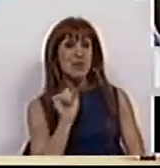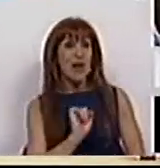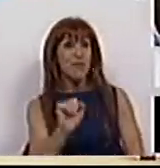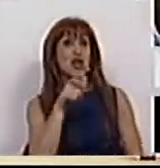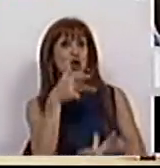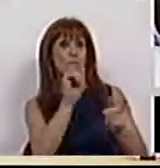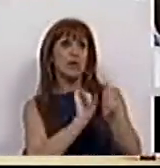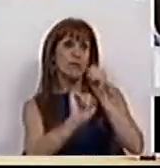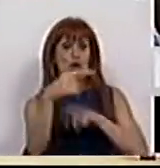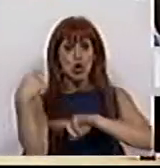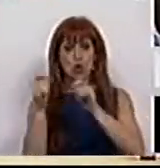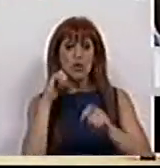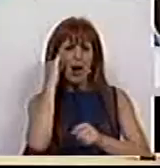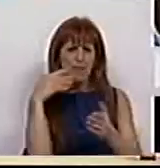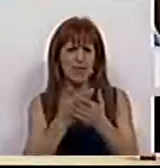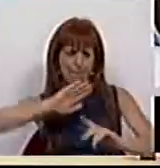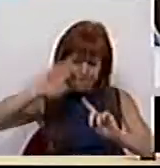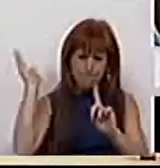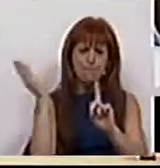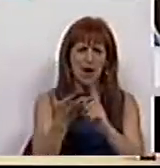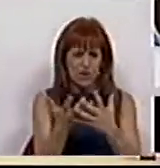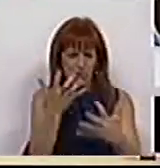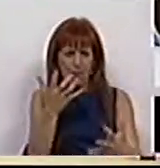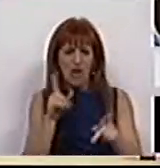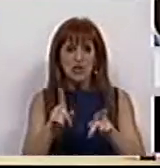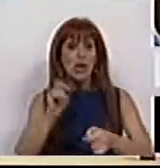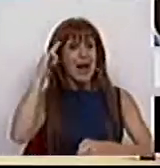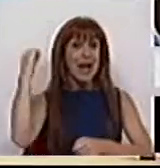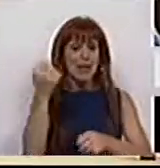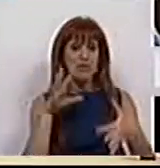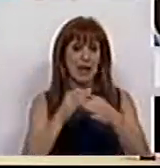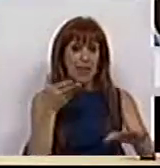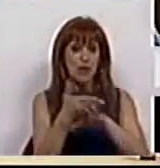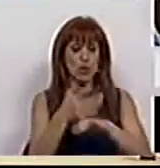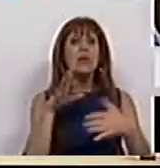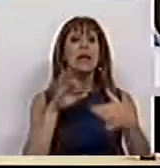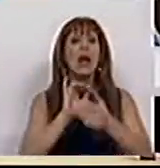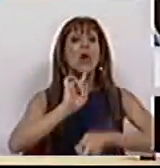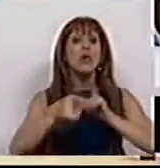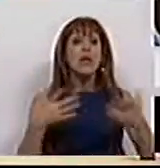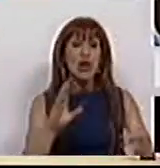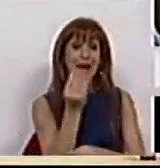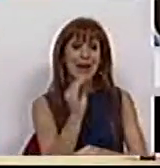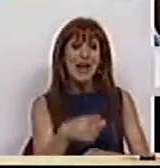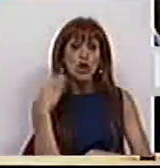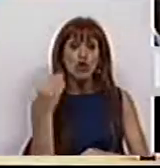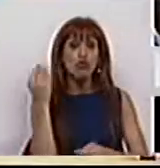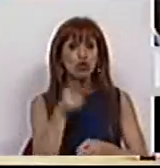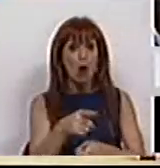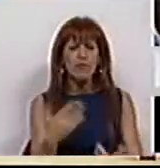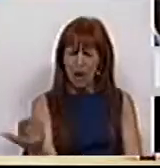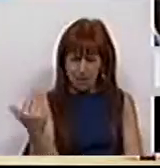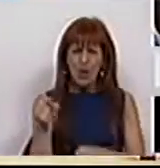vossa disponibilidade para discutir o agravamento de penas relativas a crimes sexuais que têm a ver com crianças e